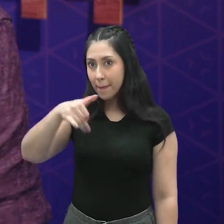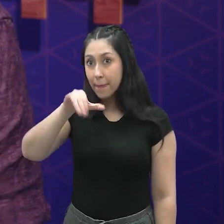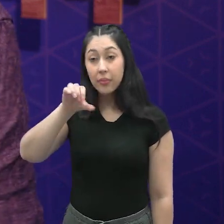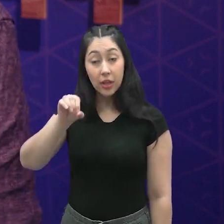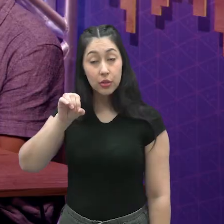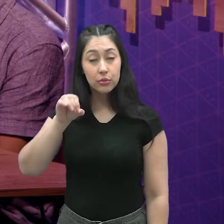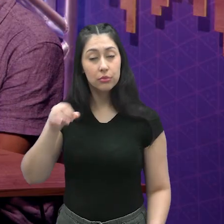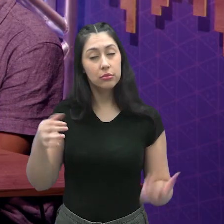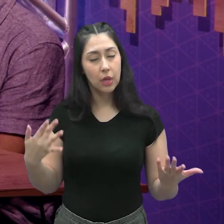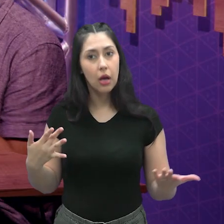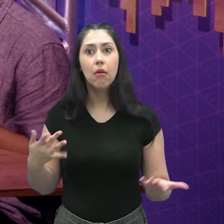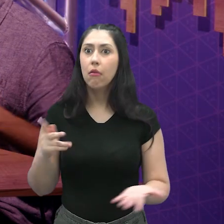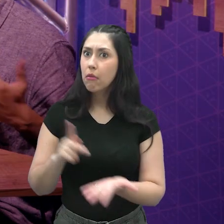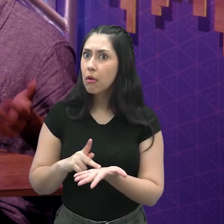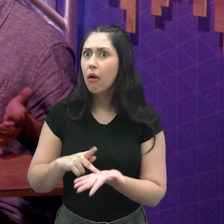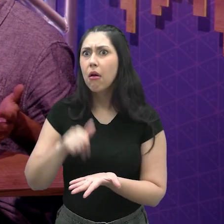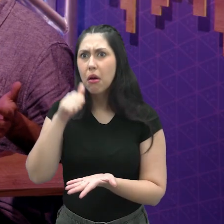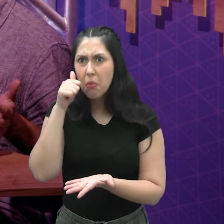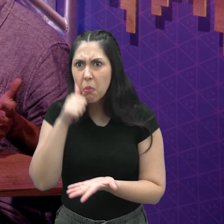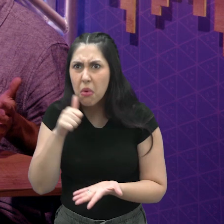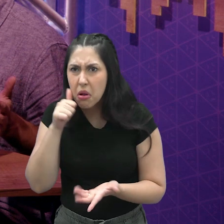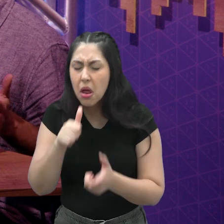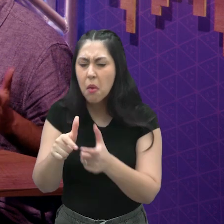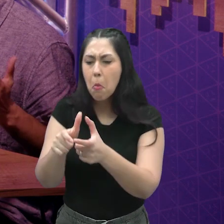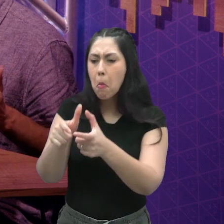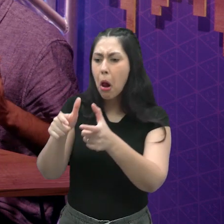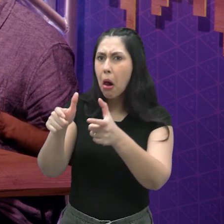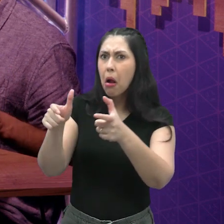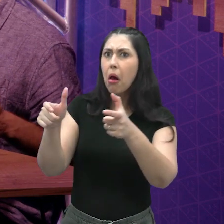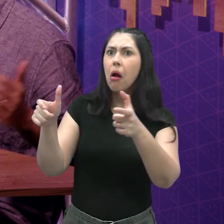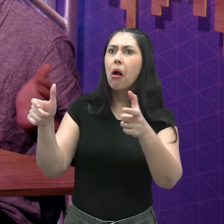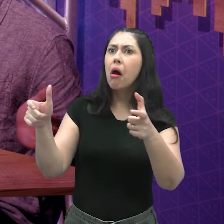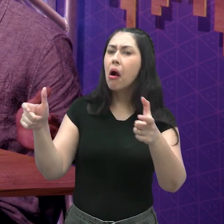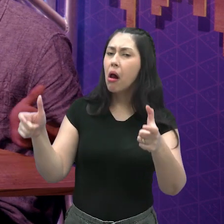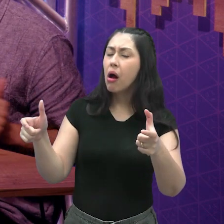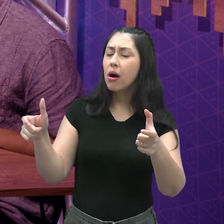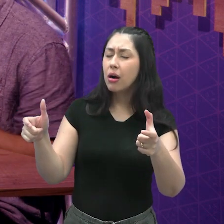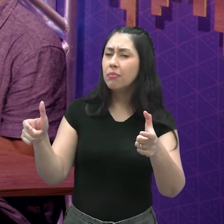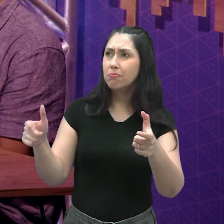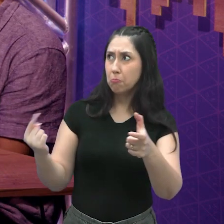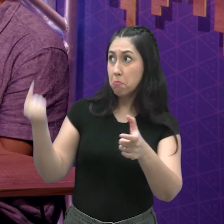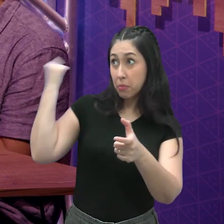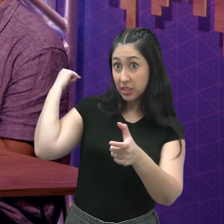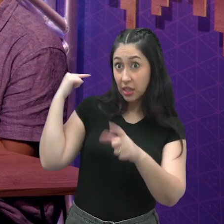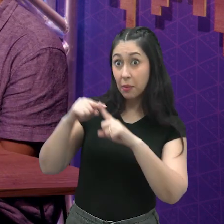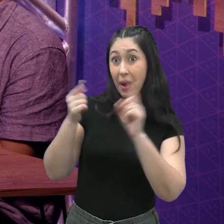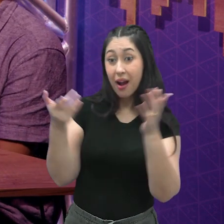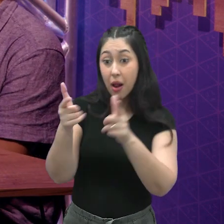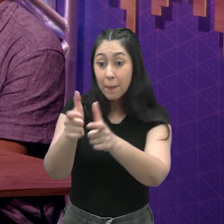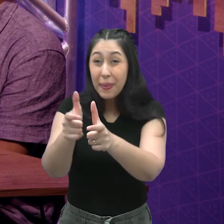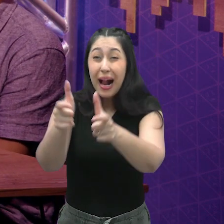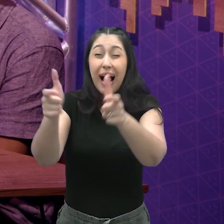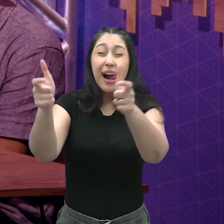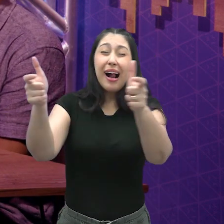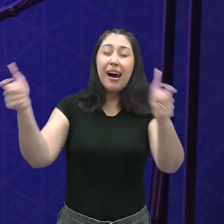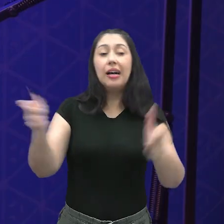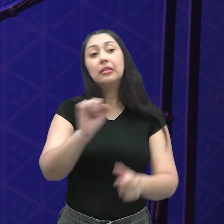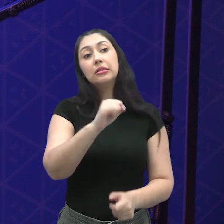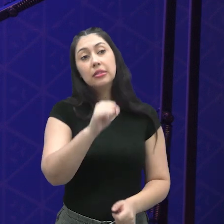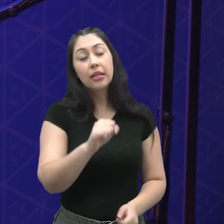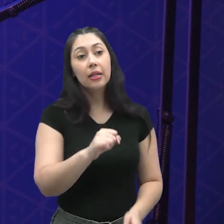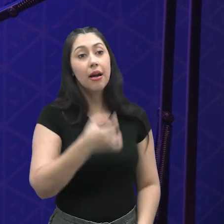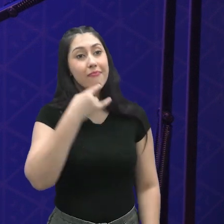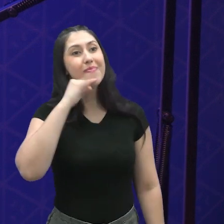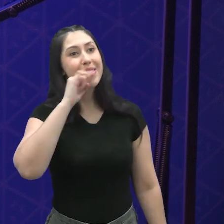gente realmente teve grandes nomes Mulheres, femininos né? no passado, mas agora a gente tem uma intensificação gigantesca.